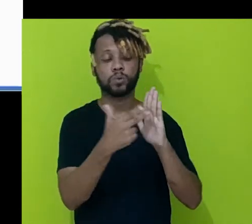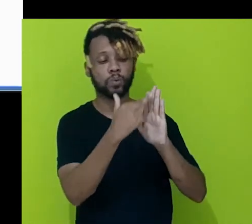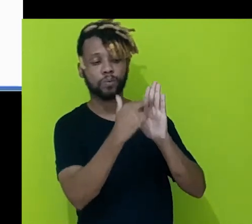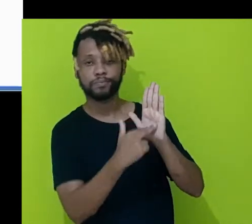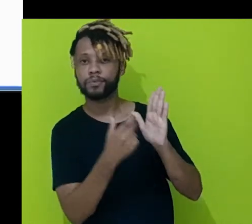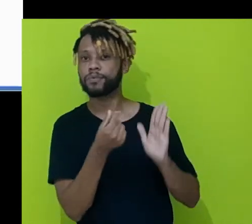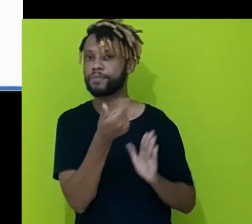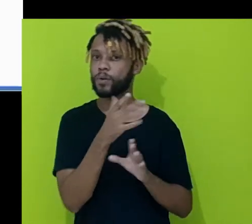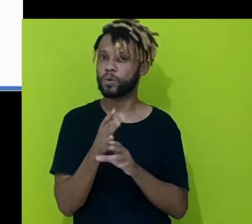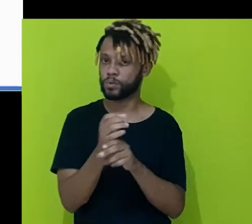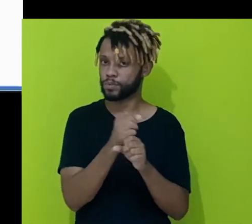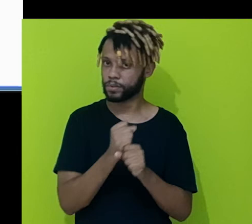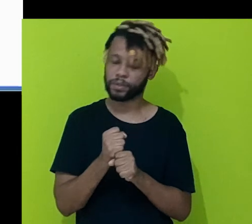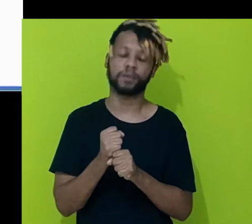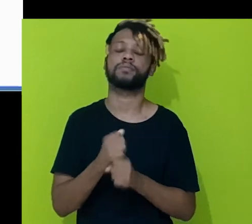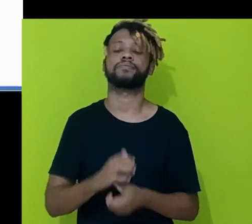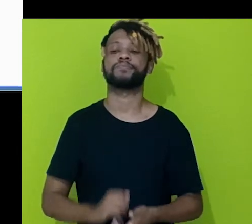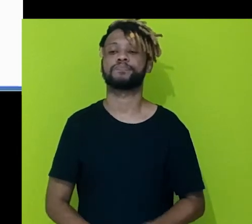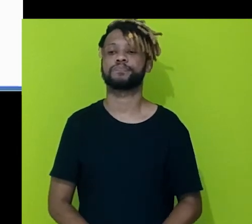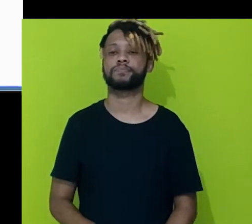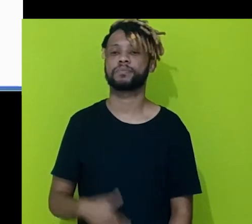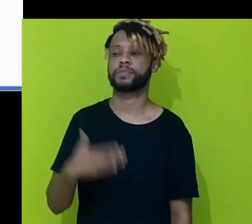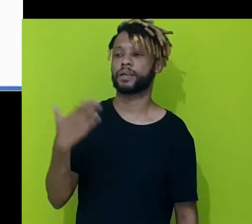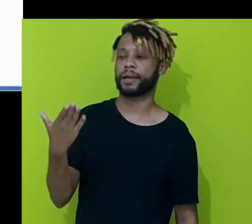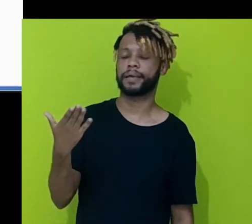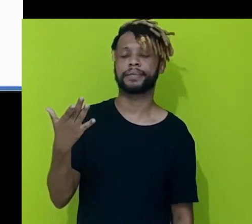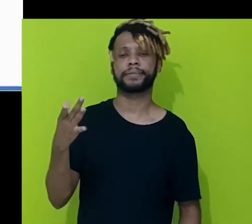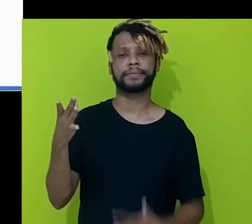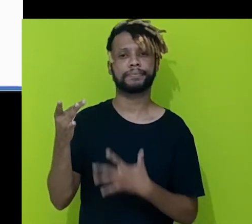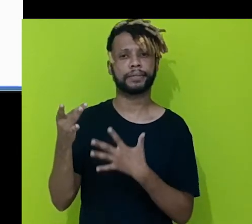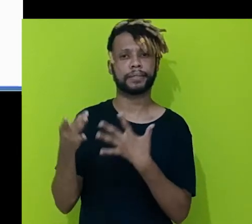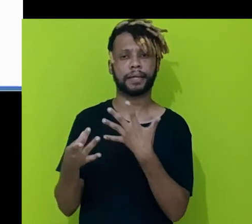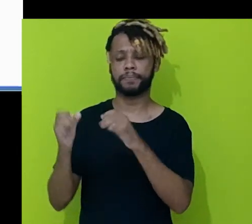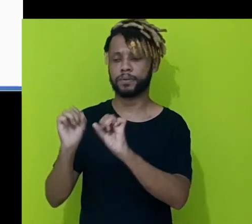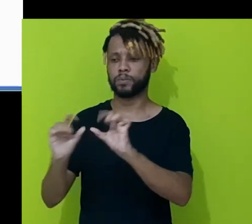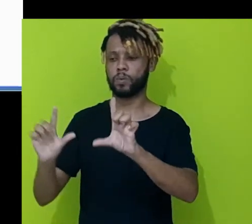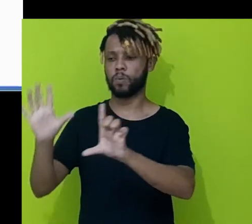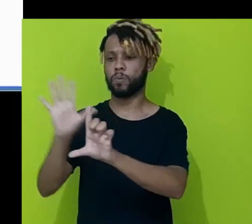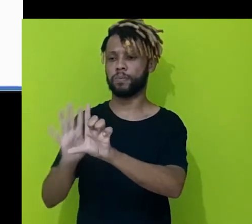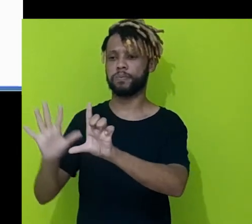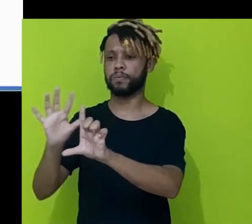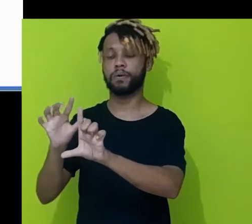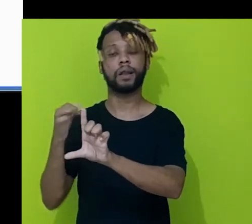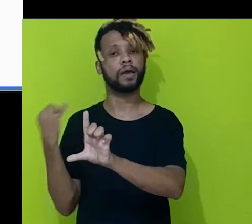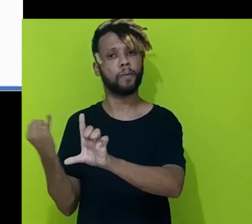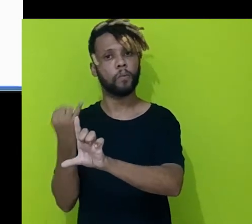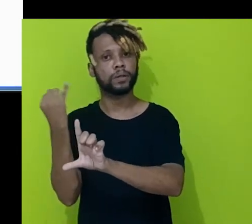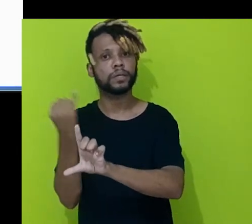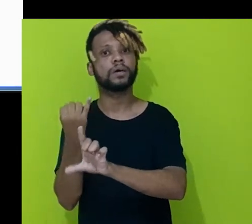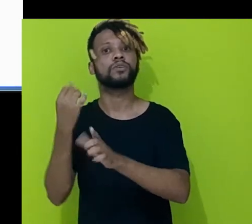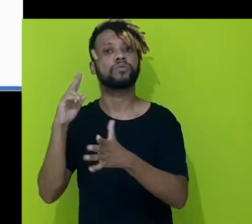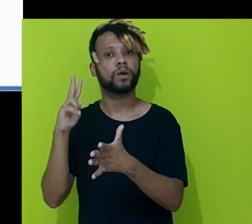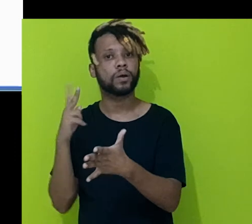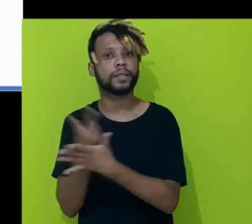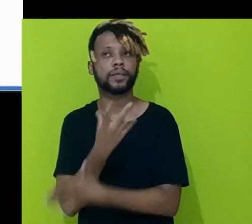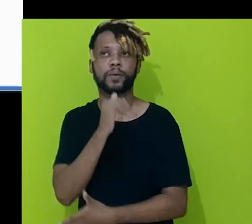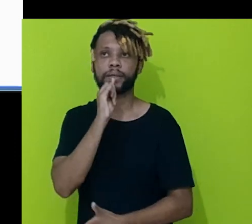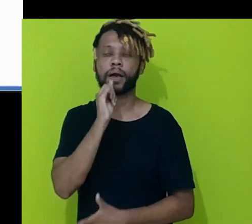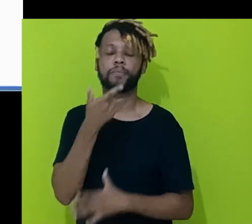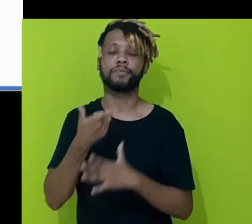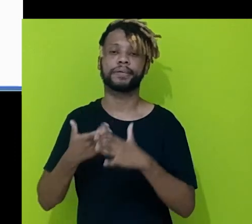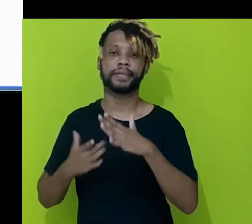o valor total. Esse campo aqui de detalhamento, ele é importantíssimo quando acontece de